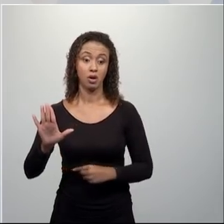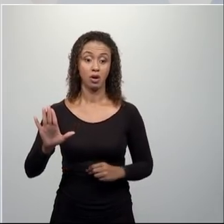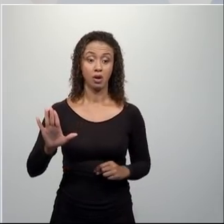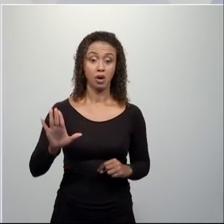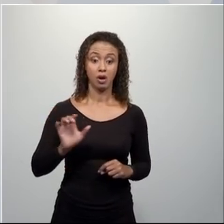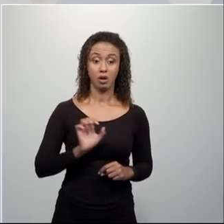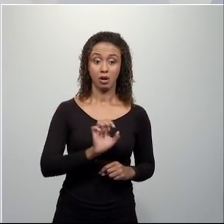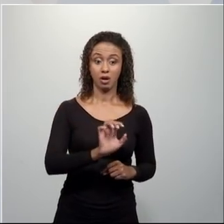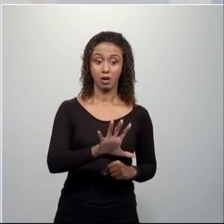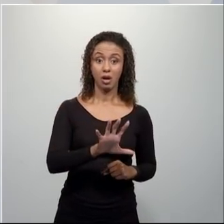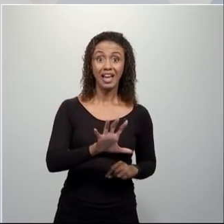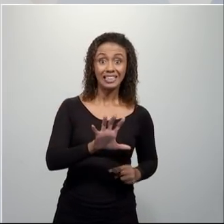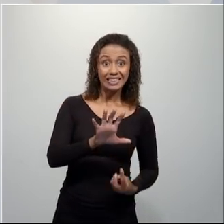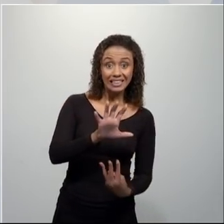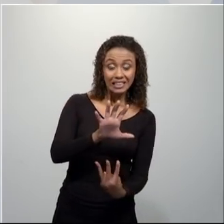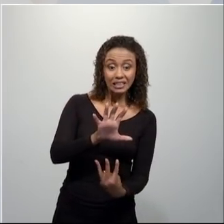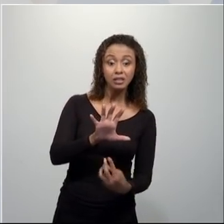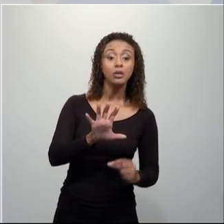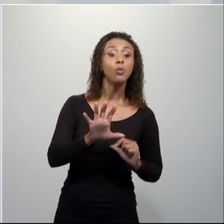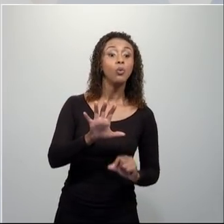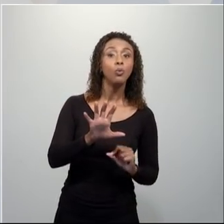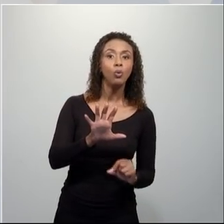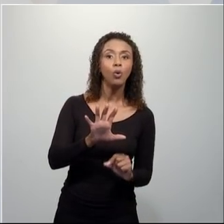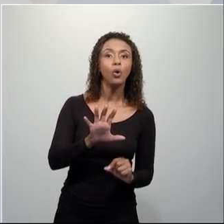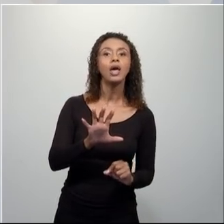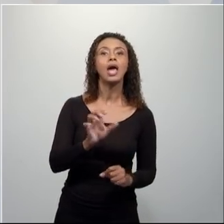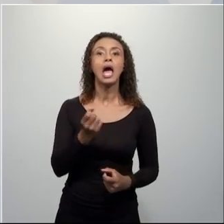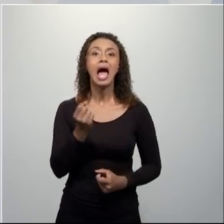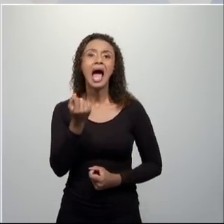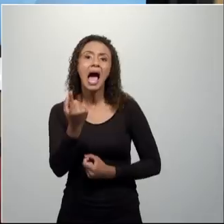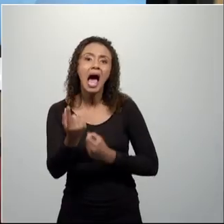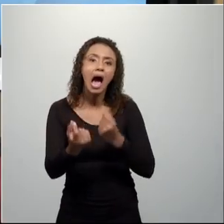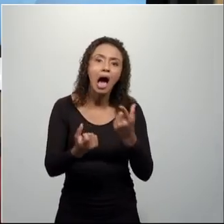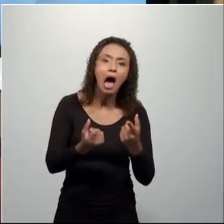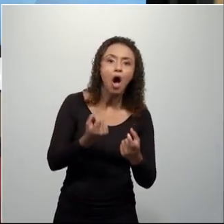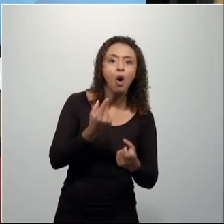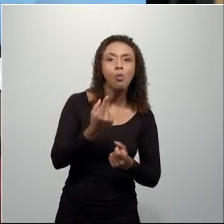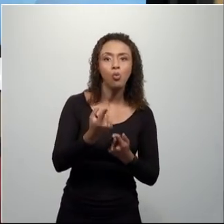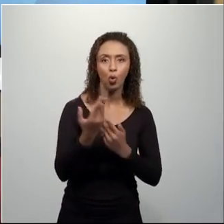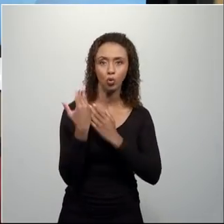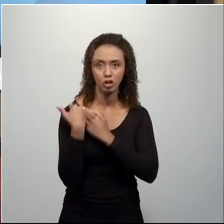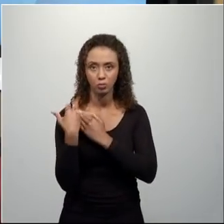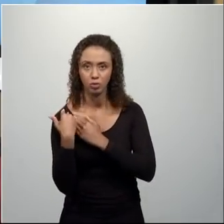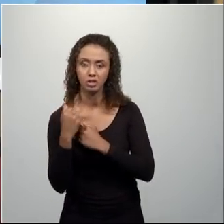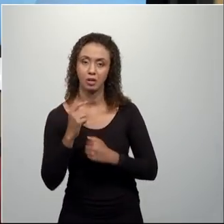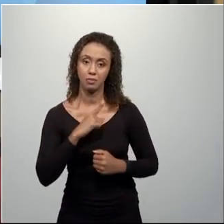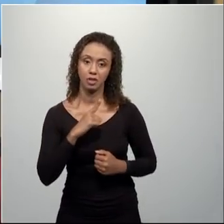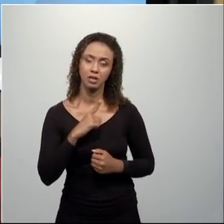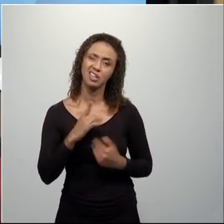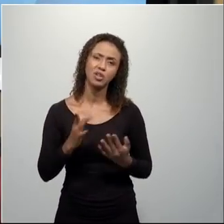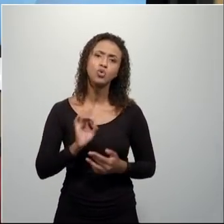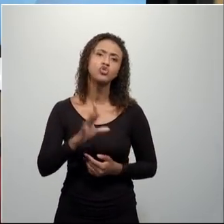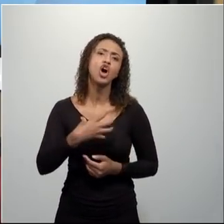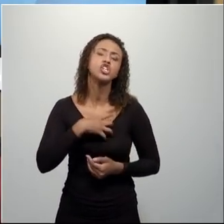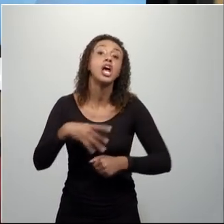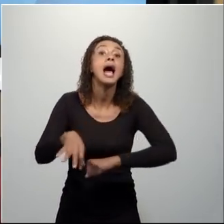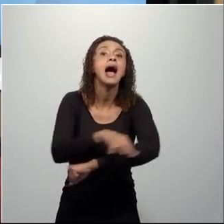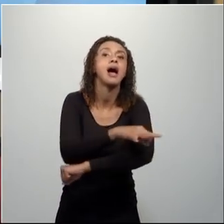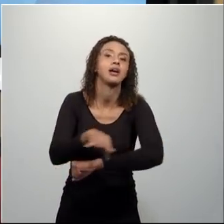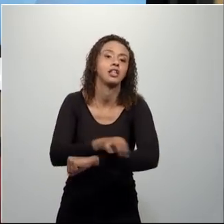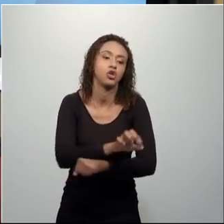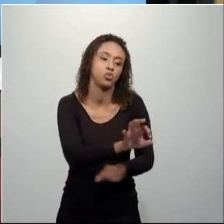parcialmente descentralizada que tem supernós ajudar então são formas de arquitetura soluções distintas